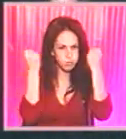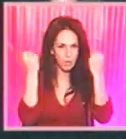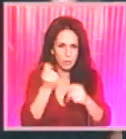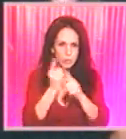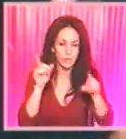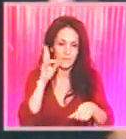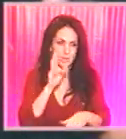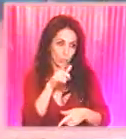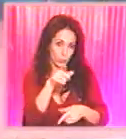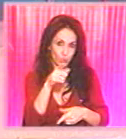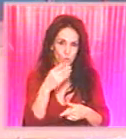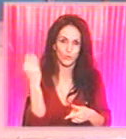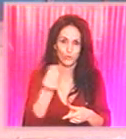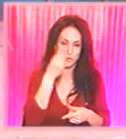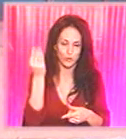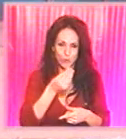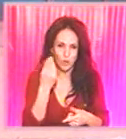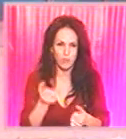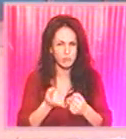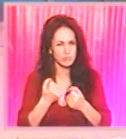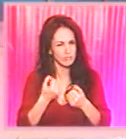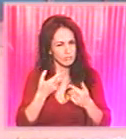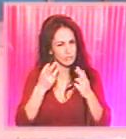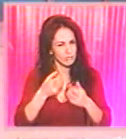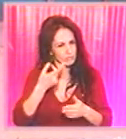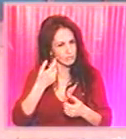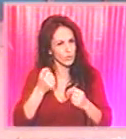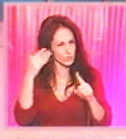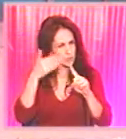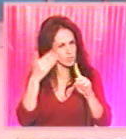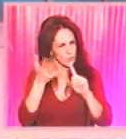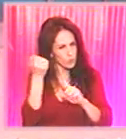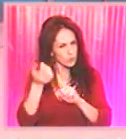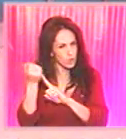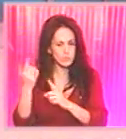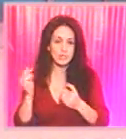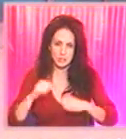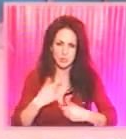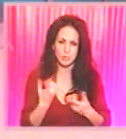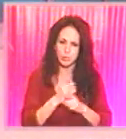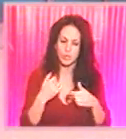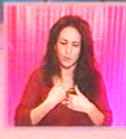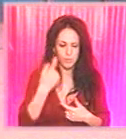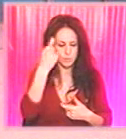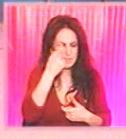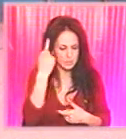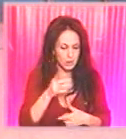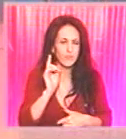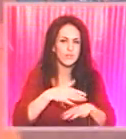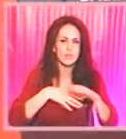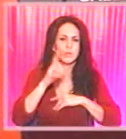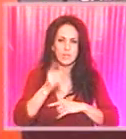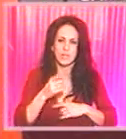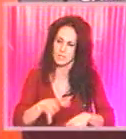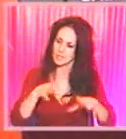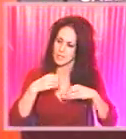Portanto, vê-se que era um jovem empreendedor, não é? Foi uma aposta. Isso é muito curioso. Tive que tomar decisões e temos